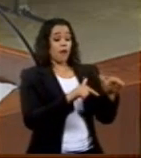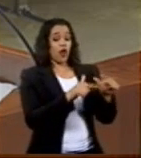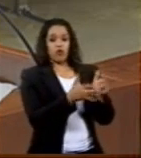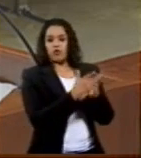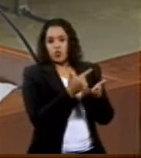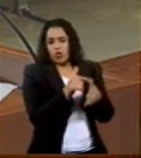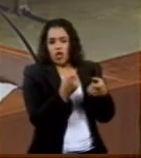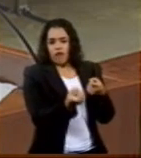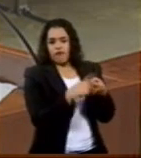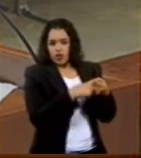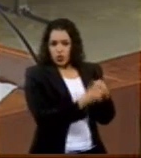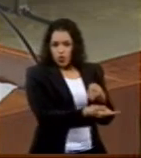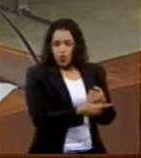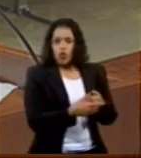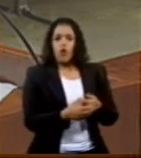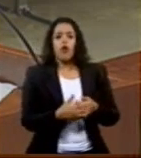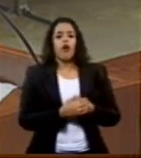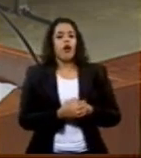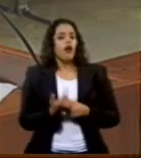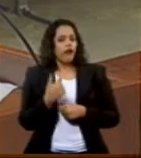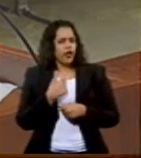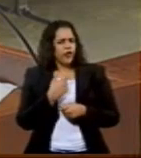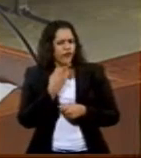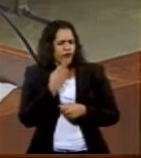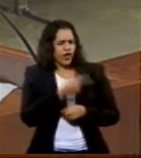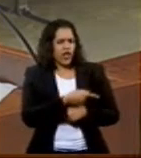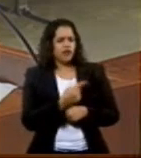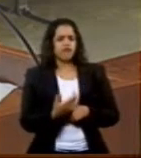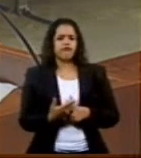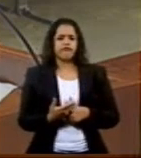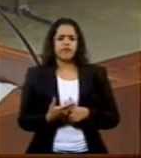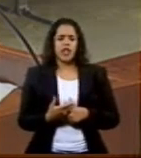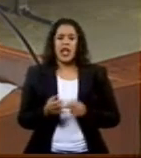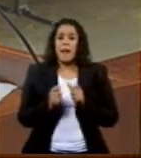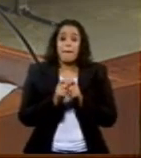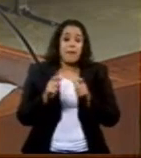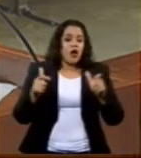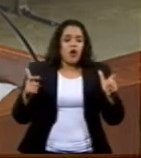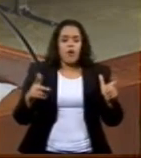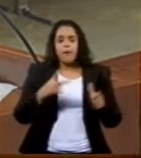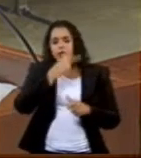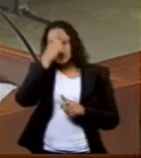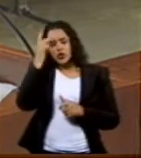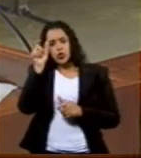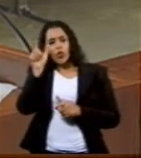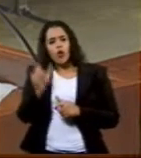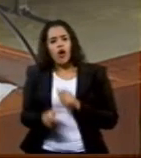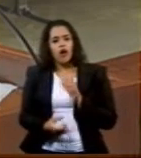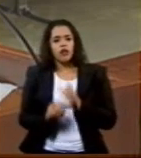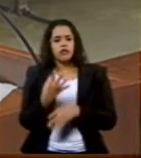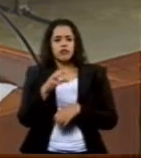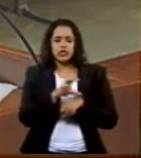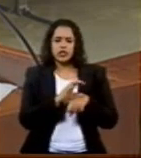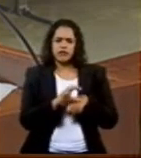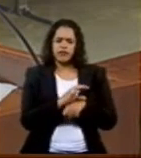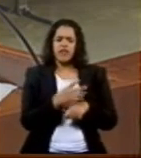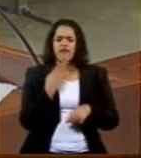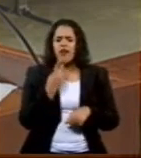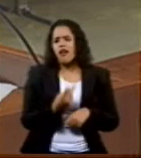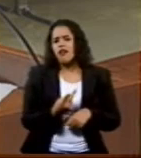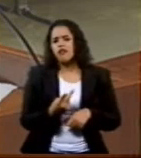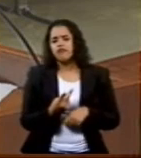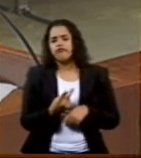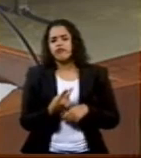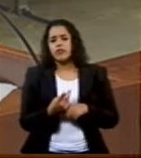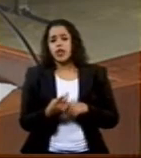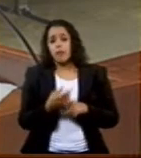aqui faço menção ao talvez um dos maiores constitucionalistas, José Afonso da Silva, que diz que